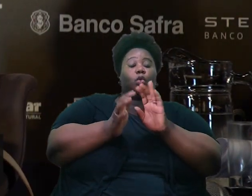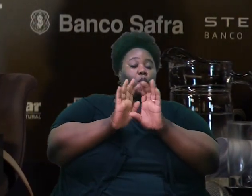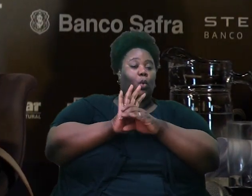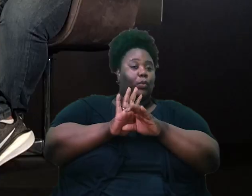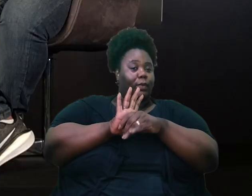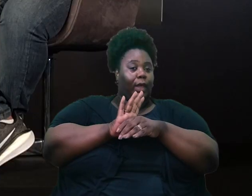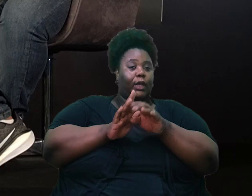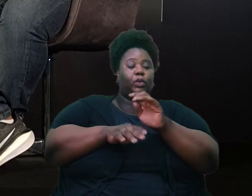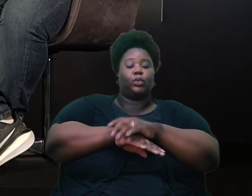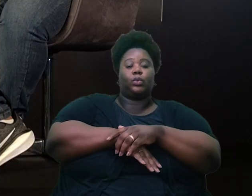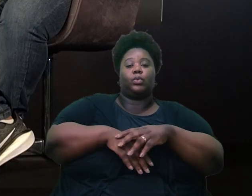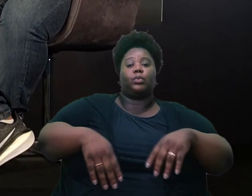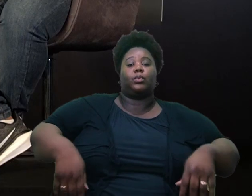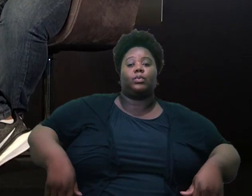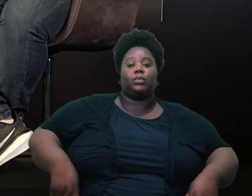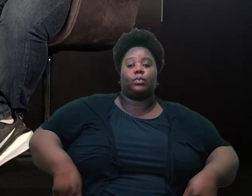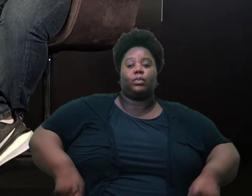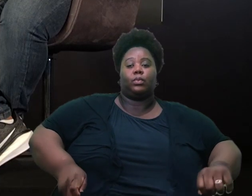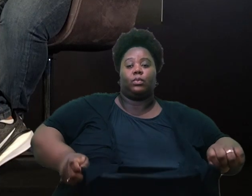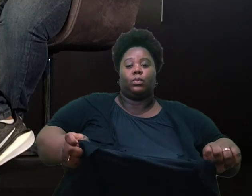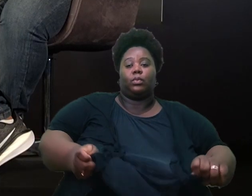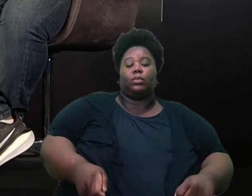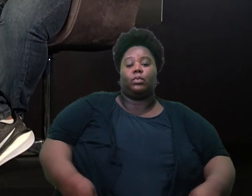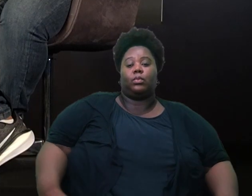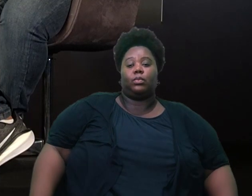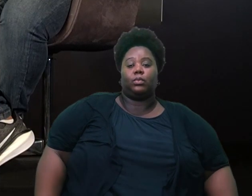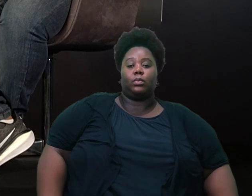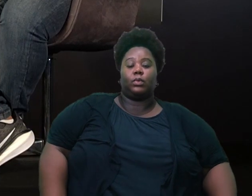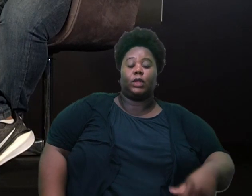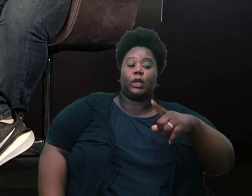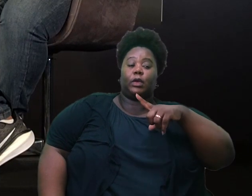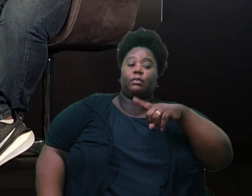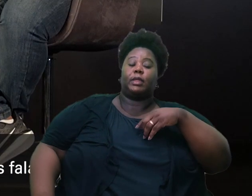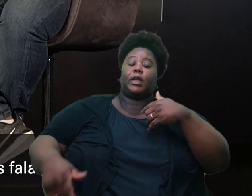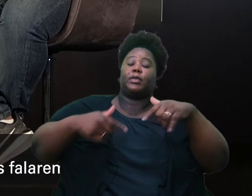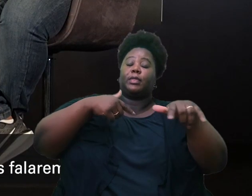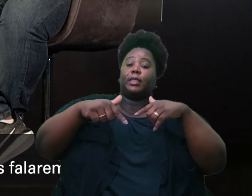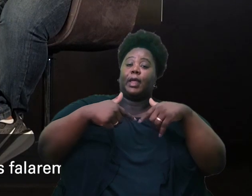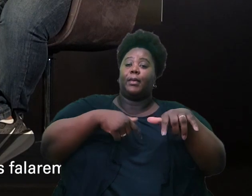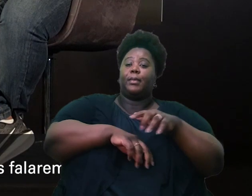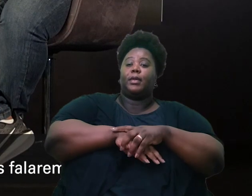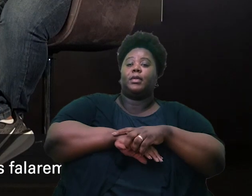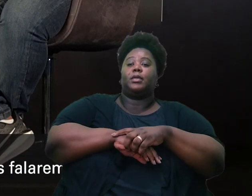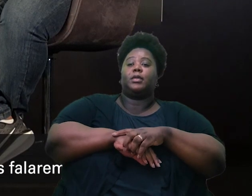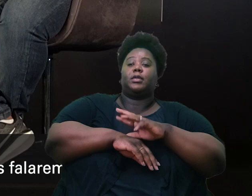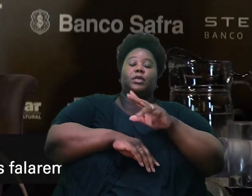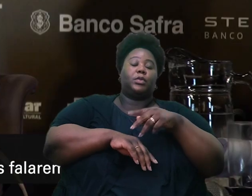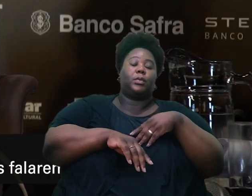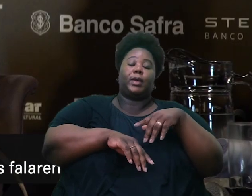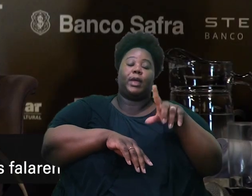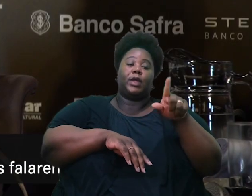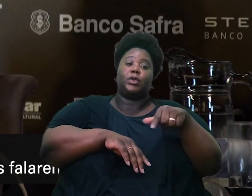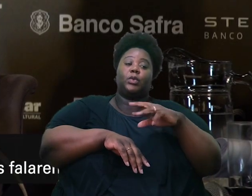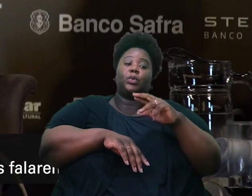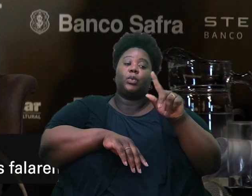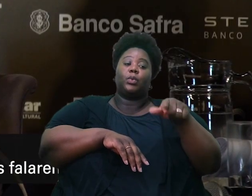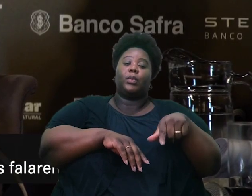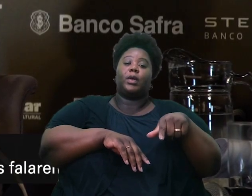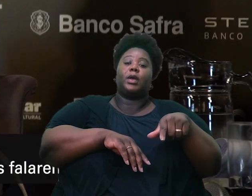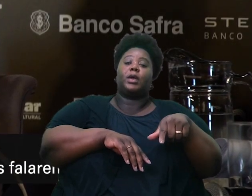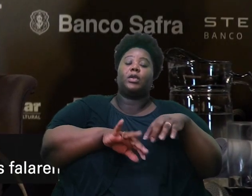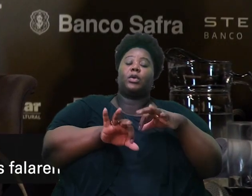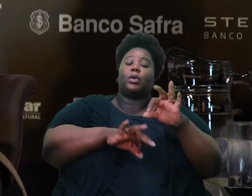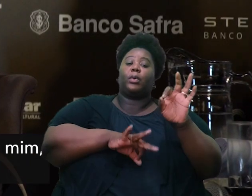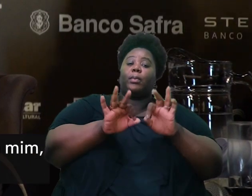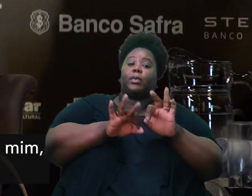conceitos que eu, muito modestamente, tenho trabalhado, não fazem parte de um projeto, né, que hoje em dia é tão